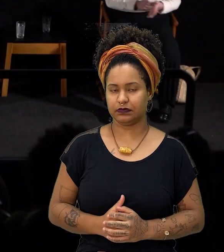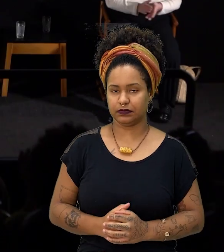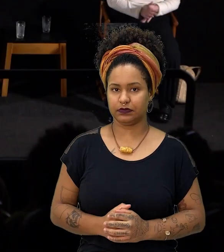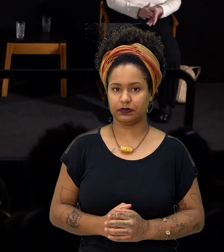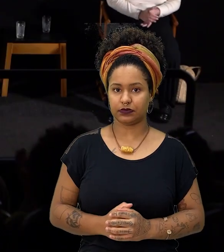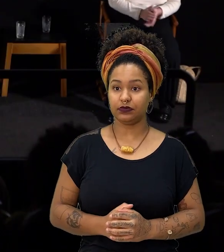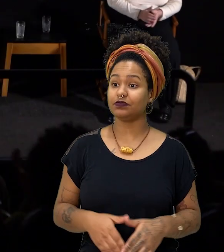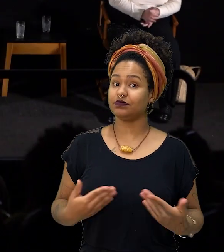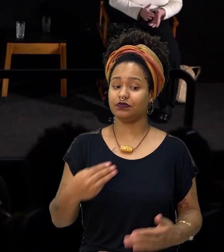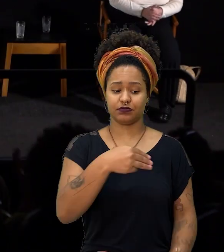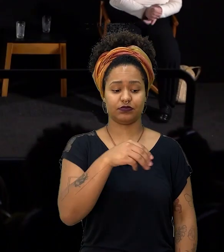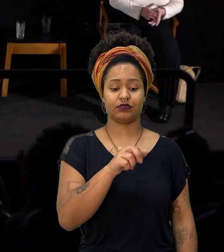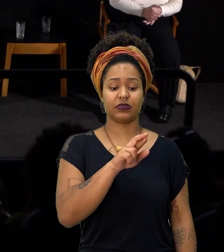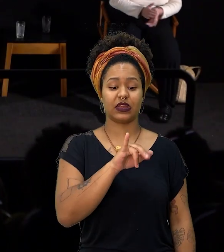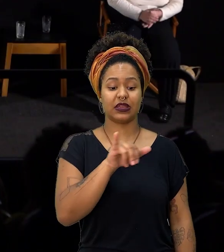Marijane,